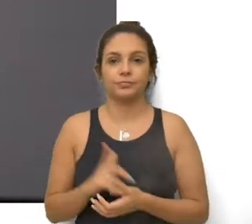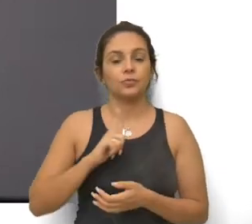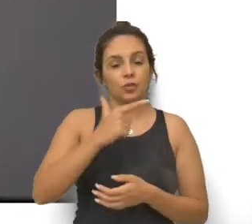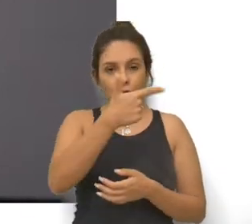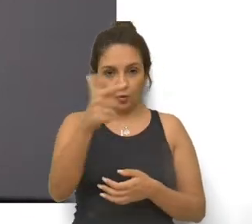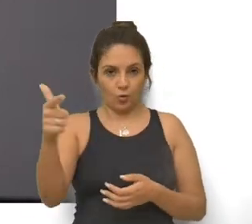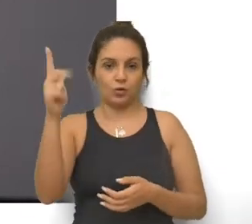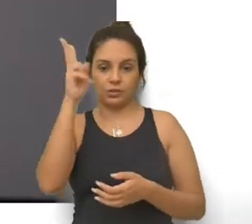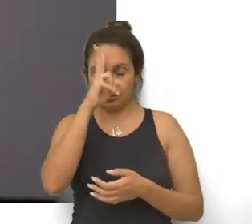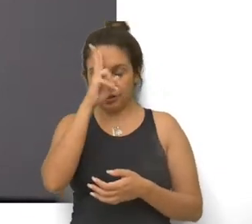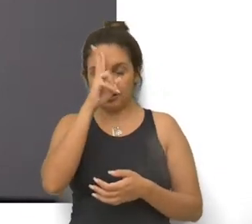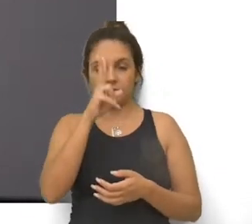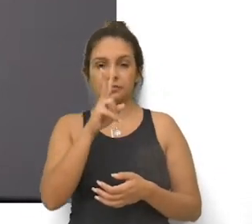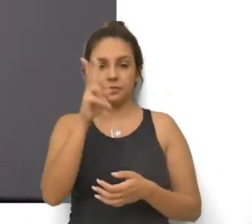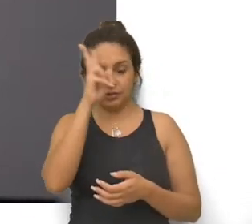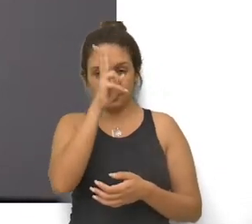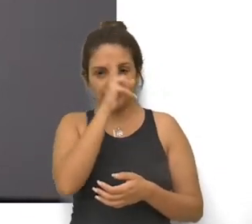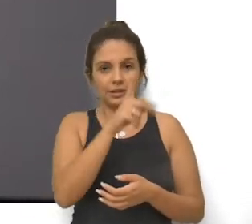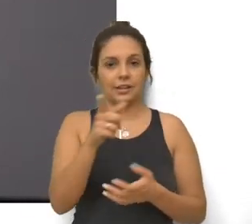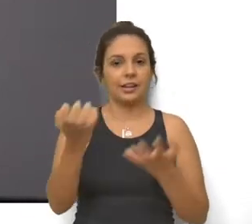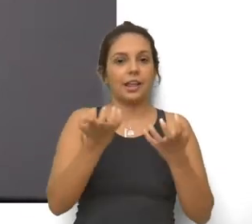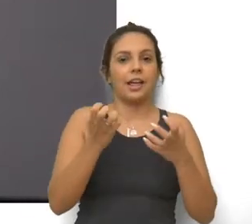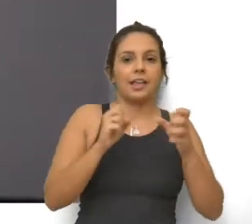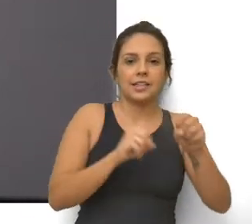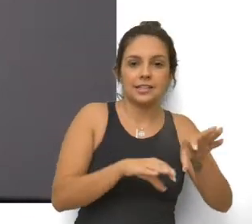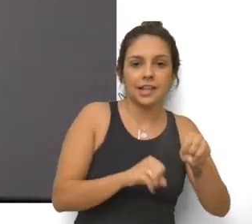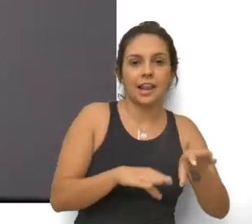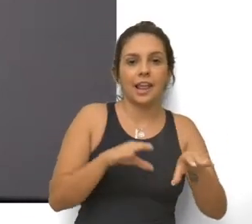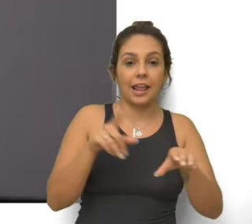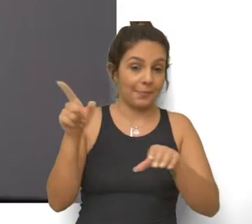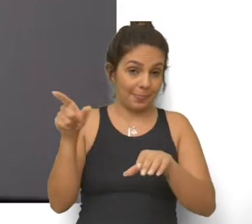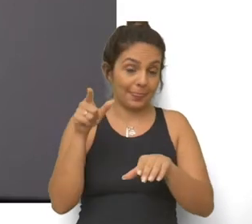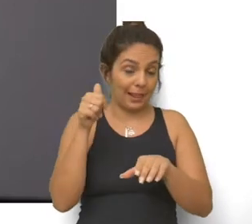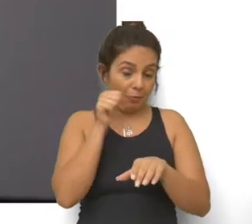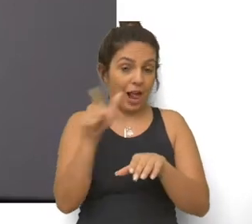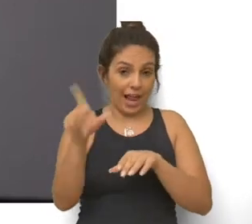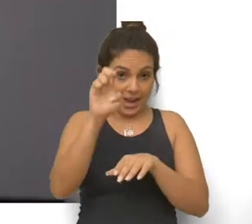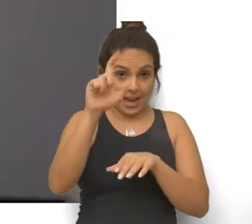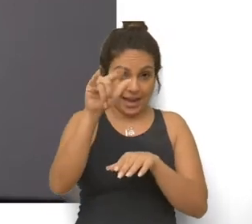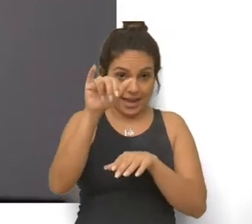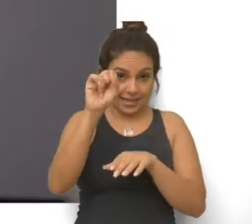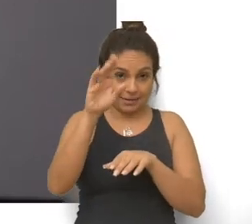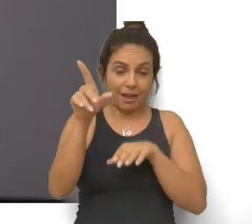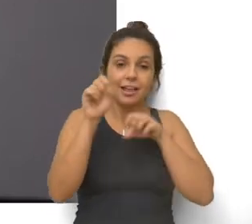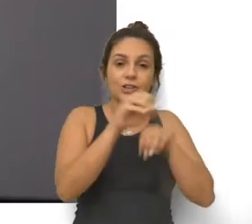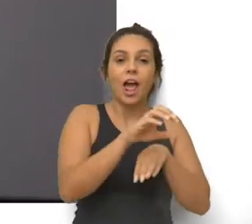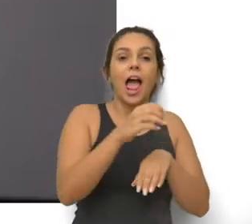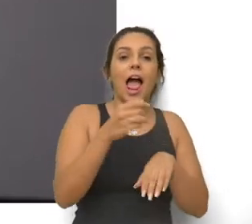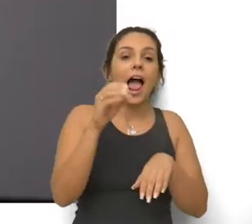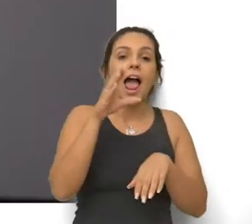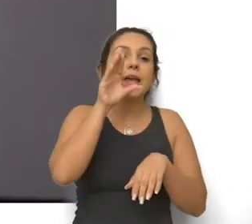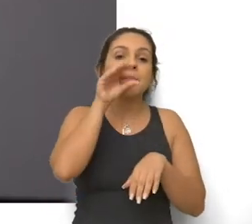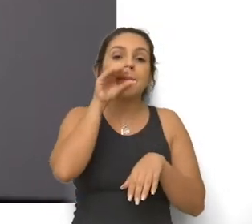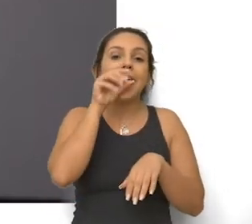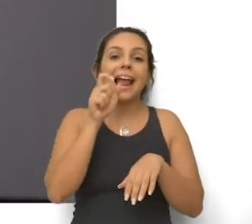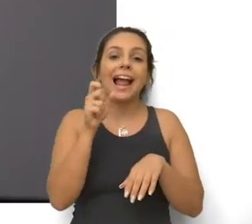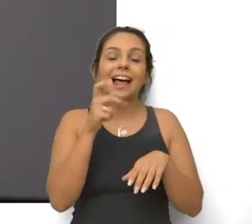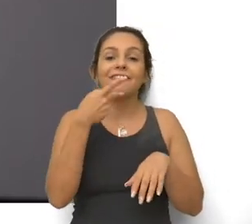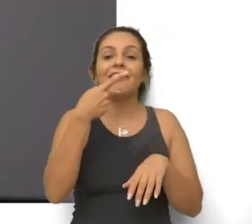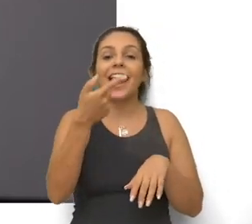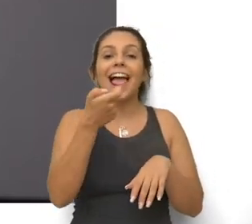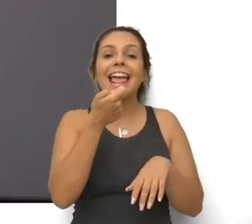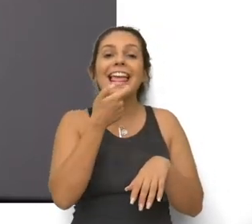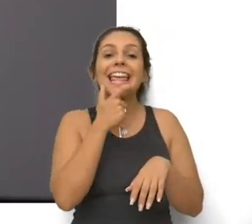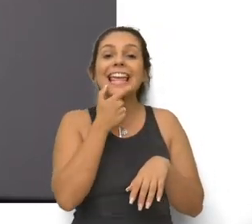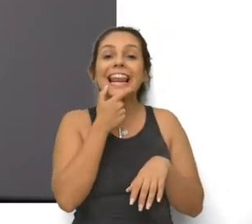outras, né, a história de que ela queria ensinar a empregada a falar inglês, e então ela botava uma etiqueta em